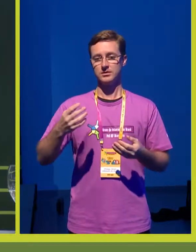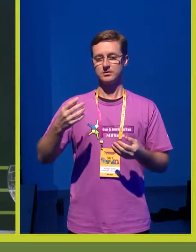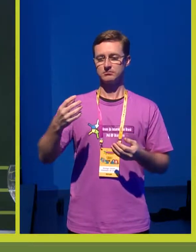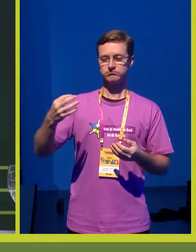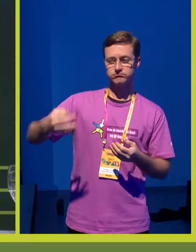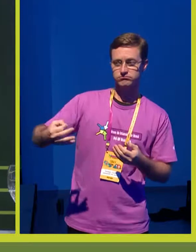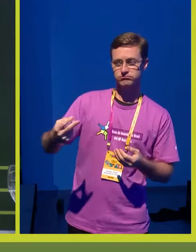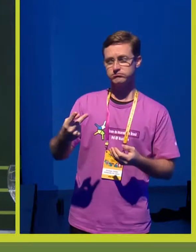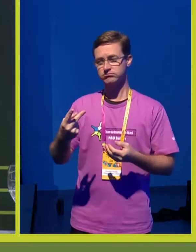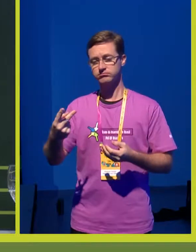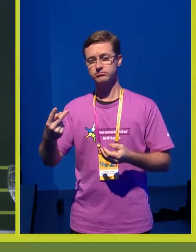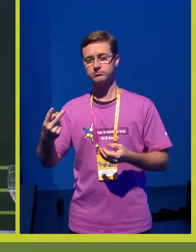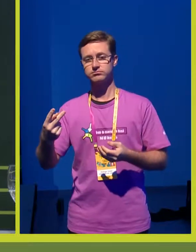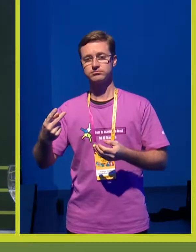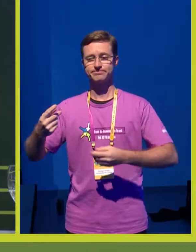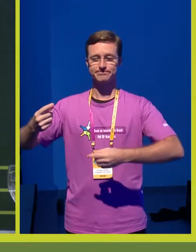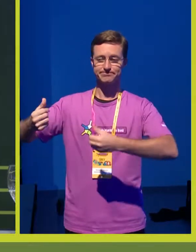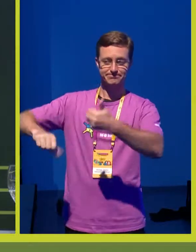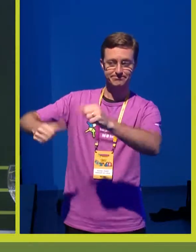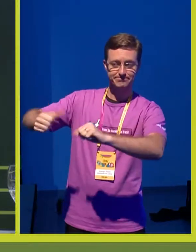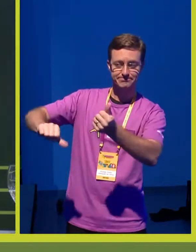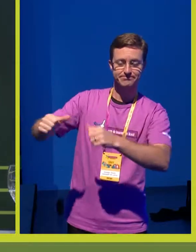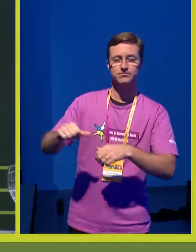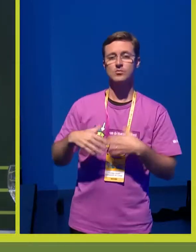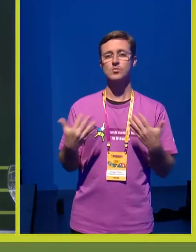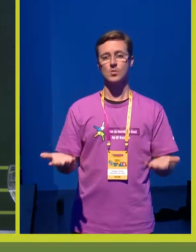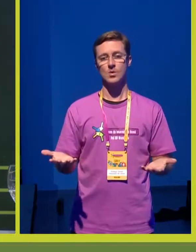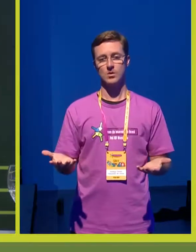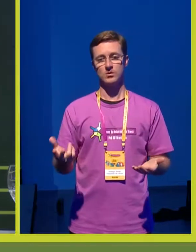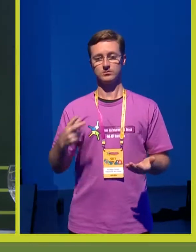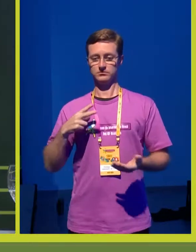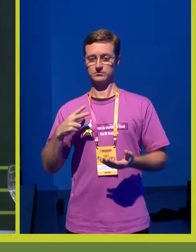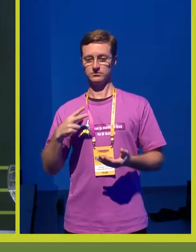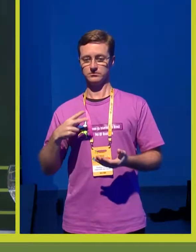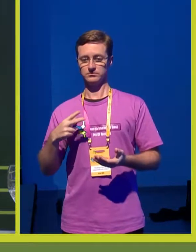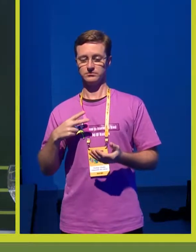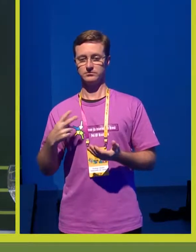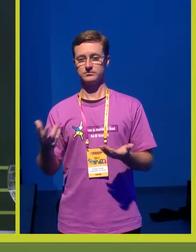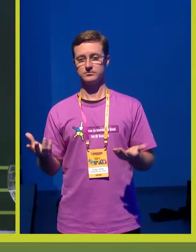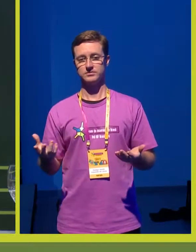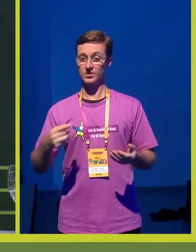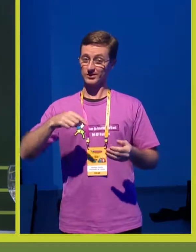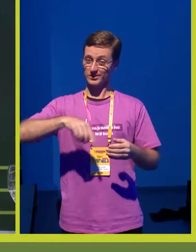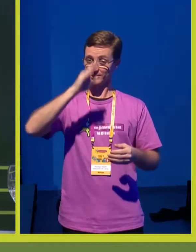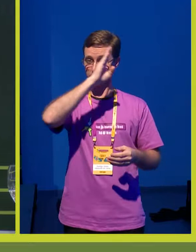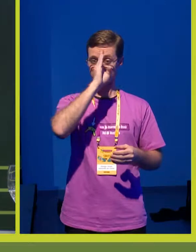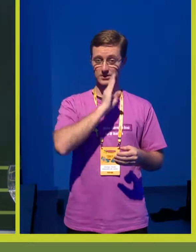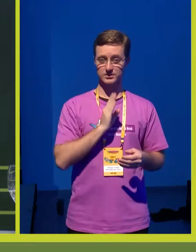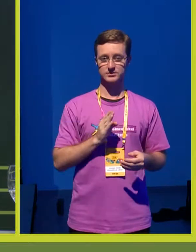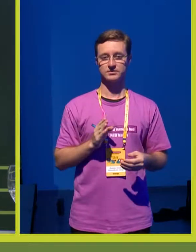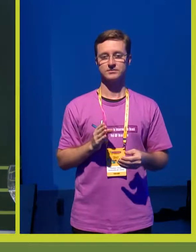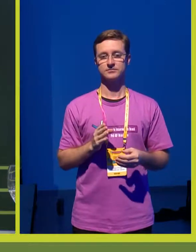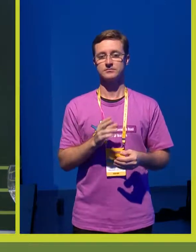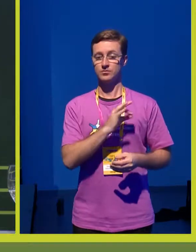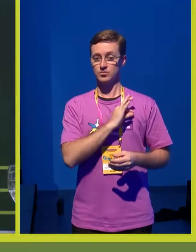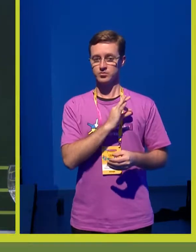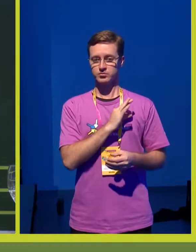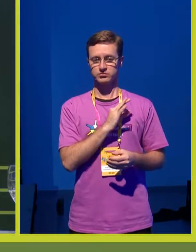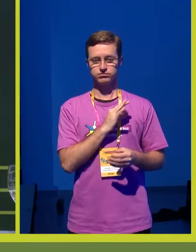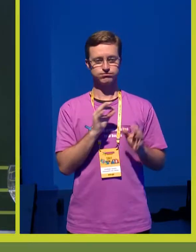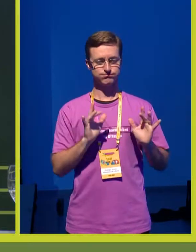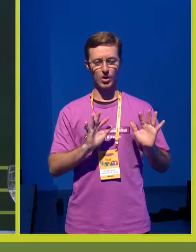que implique alguma restrição à privacidade e a gente sabe que hoje no Brasil em termos de policiamento